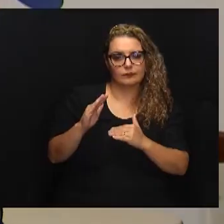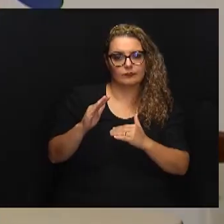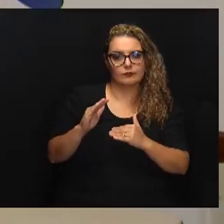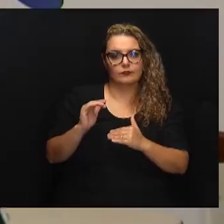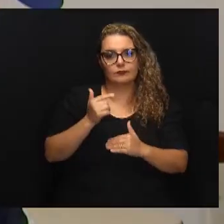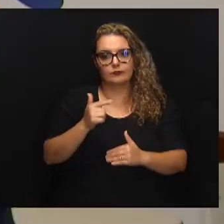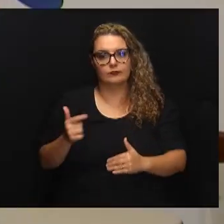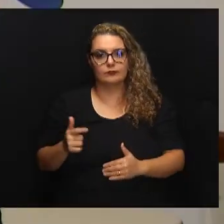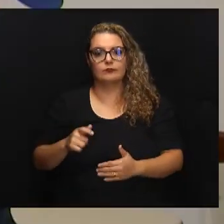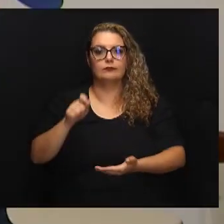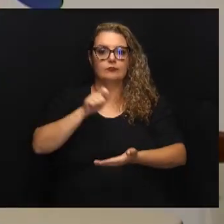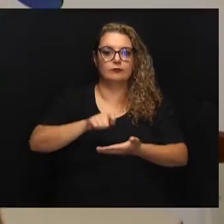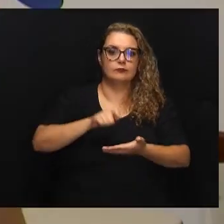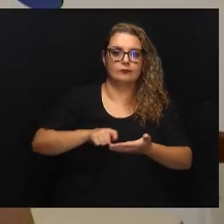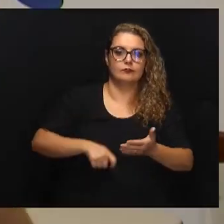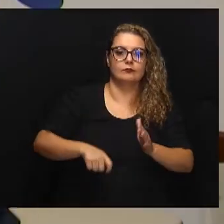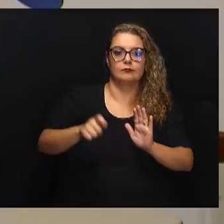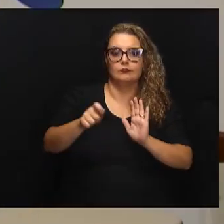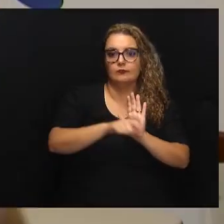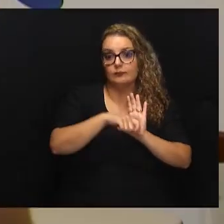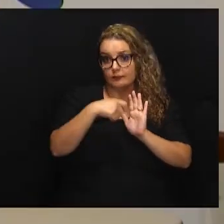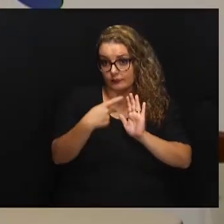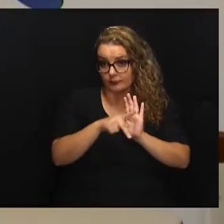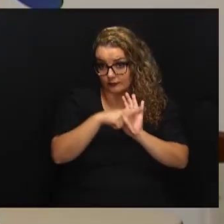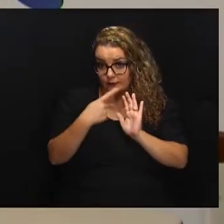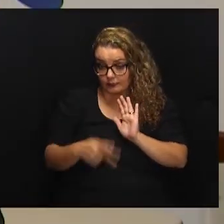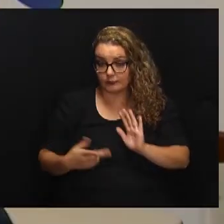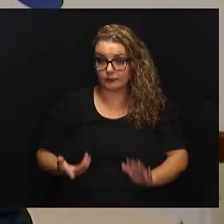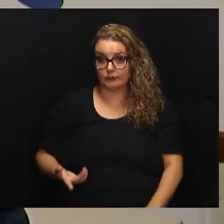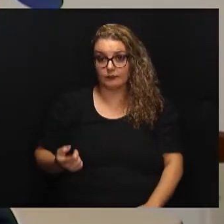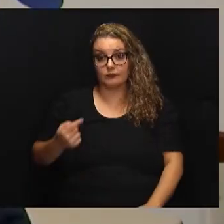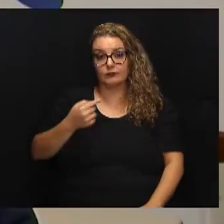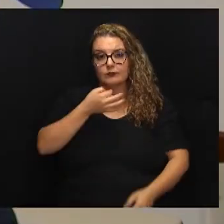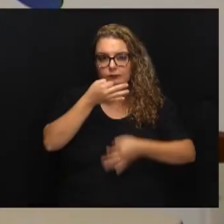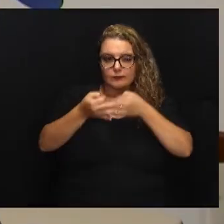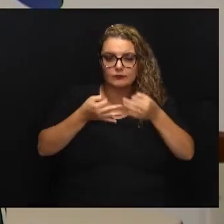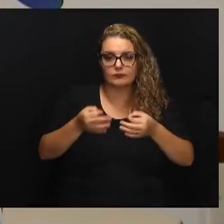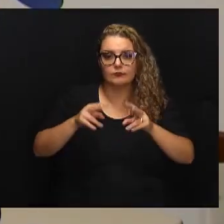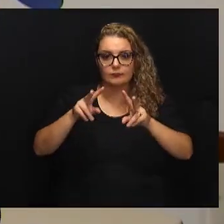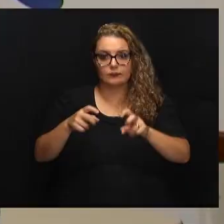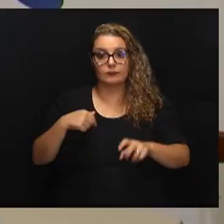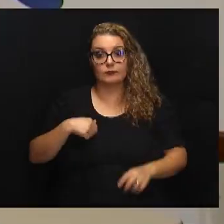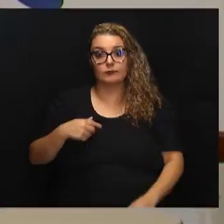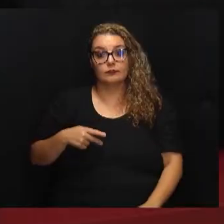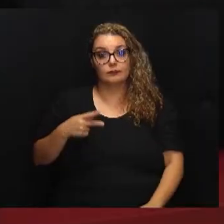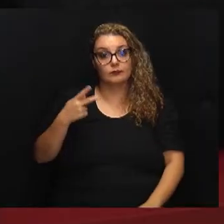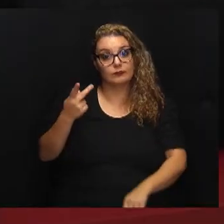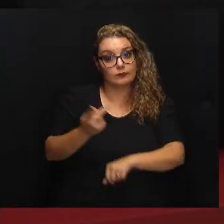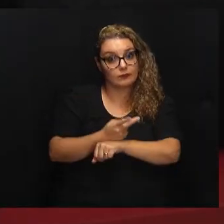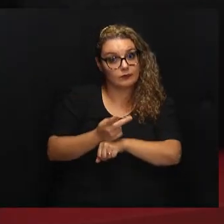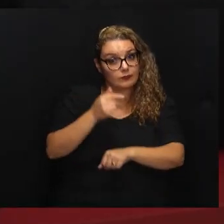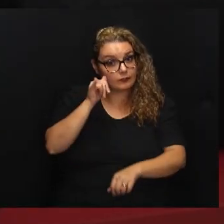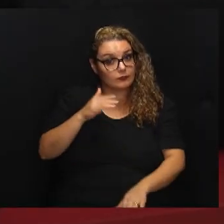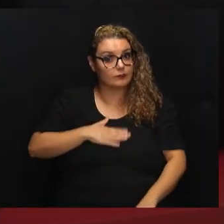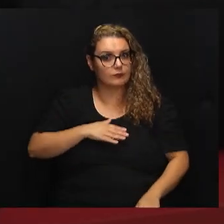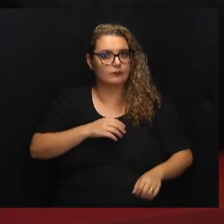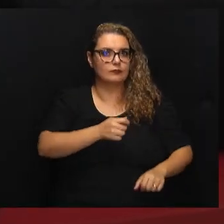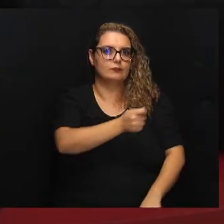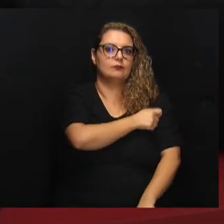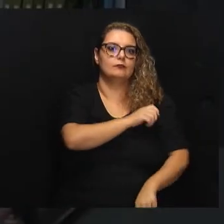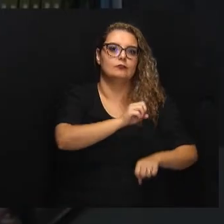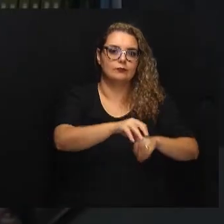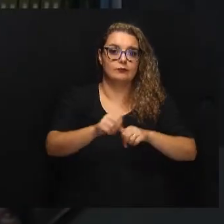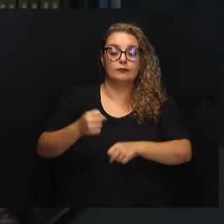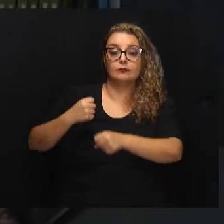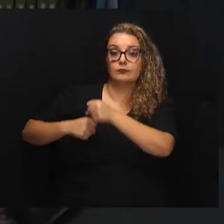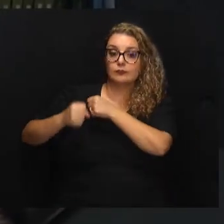escrita autoral, sem ter uma escrita realmente crítica pensando no tema. É uma coisa que eu procuro evitar nas minhas aulas. No ano passado, o número